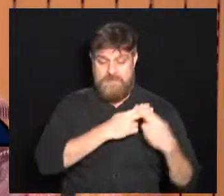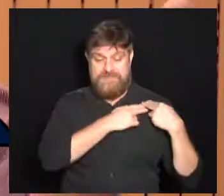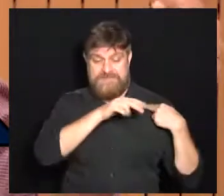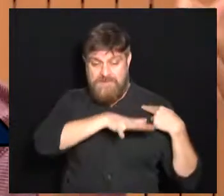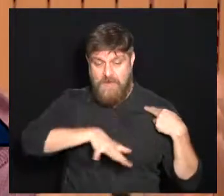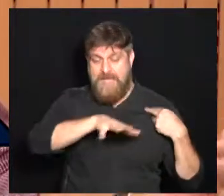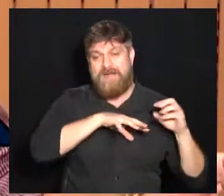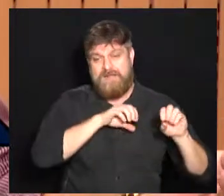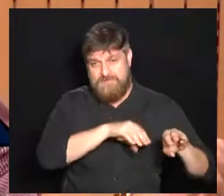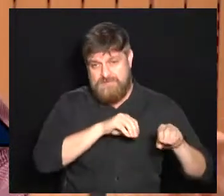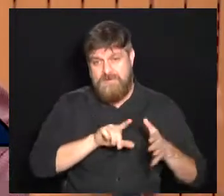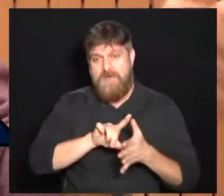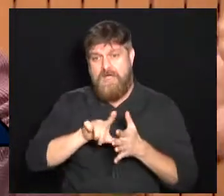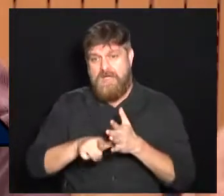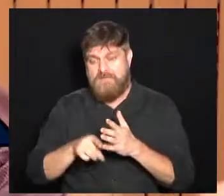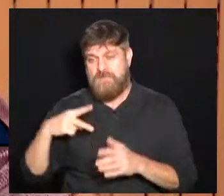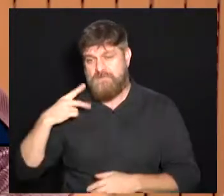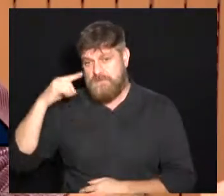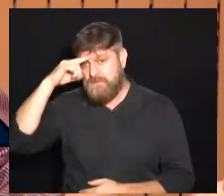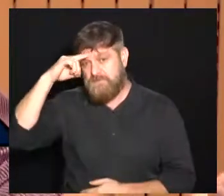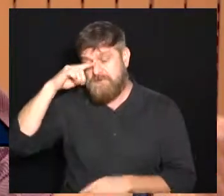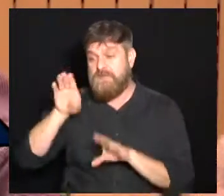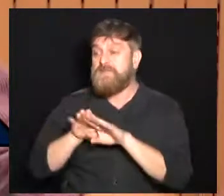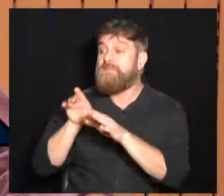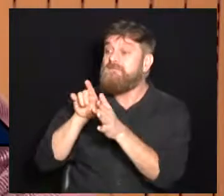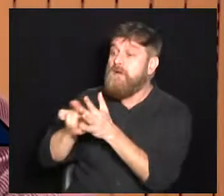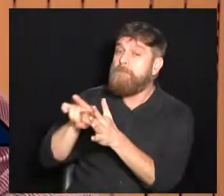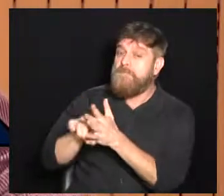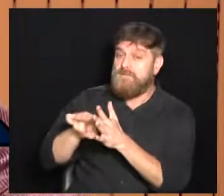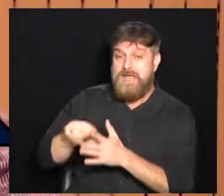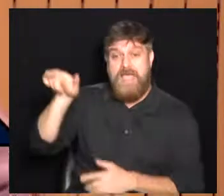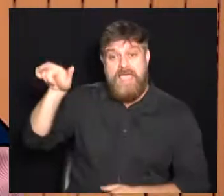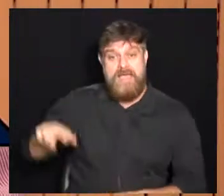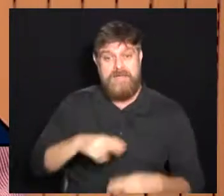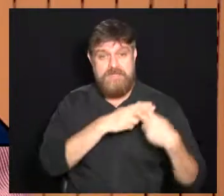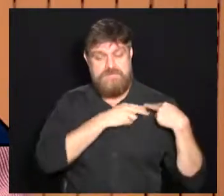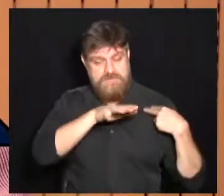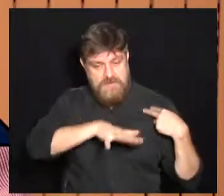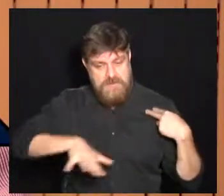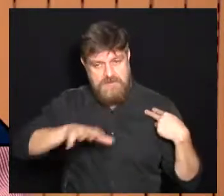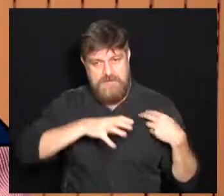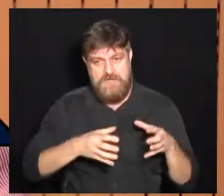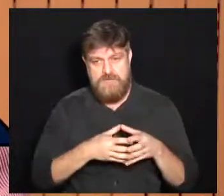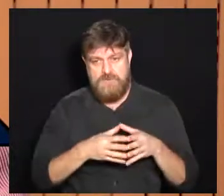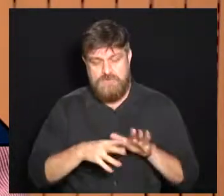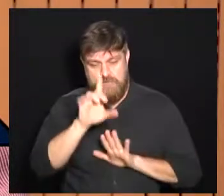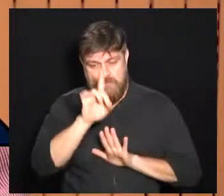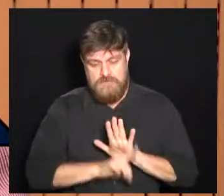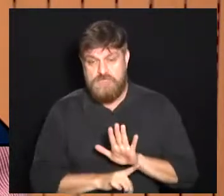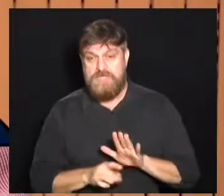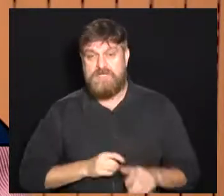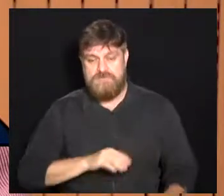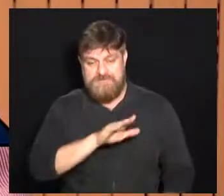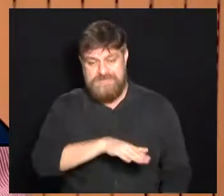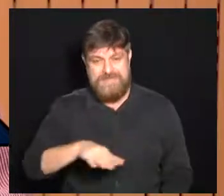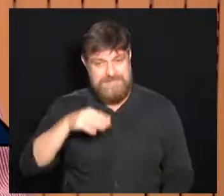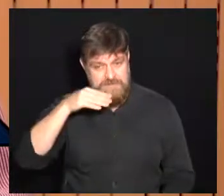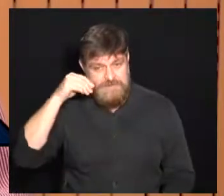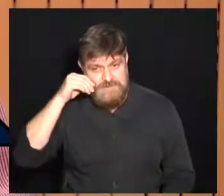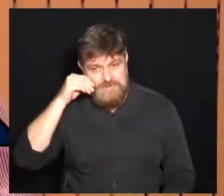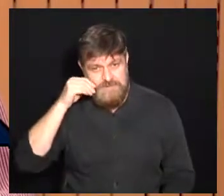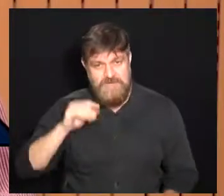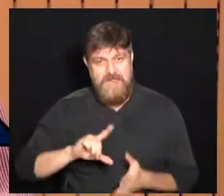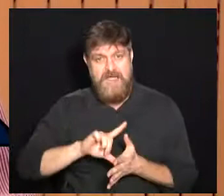Educação, o Felipe Marquesi fará também questionamentos como presidente da Comissão da Criança e do Adolescente, e nós vamos